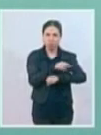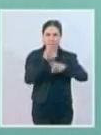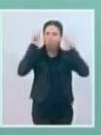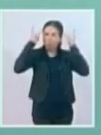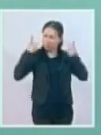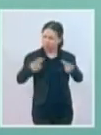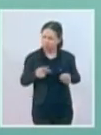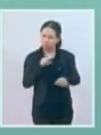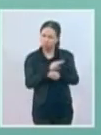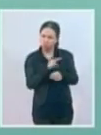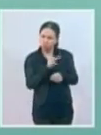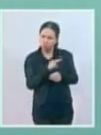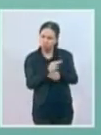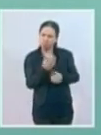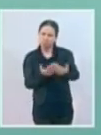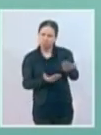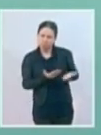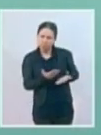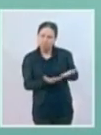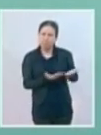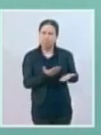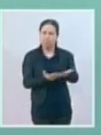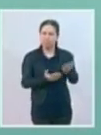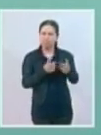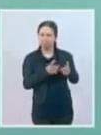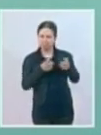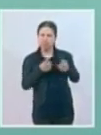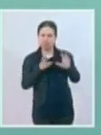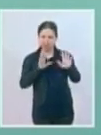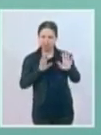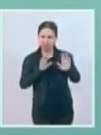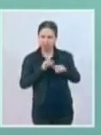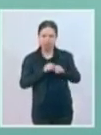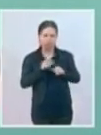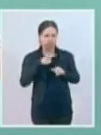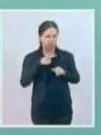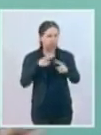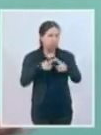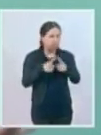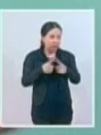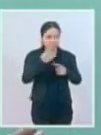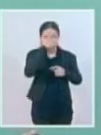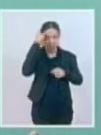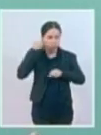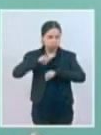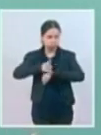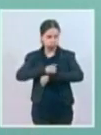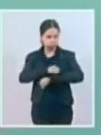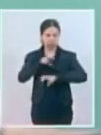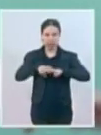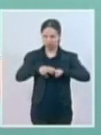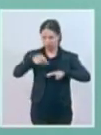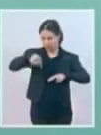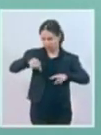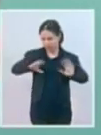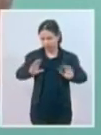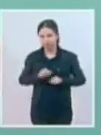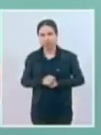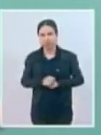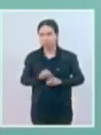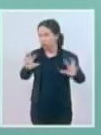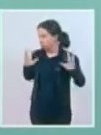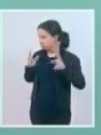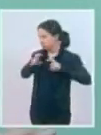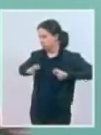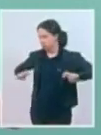que haja esse compromisso, essa percepção, a pessoa obesa, se ela vai sentar aqui nessa poltrona, está todo mundo sentado,